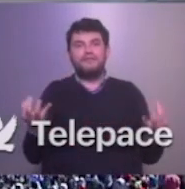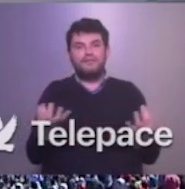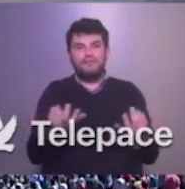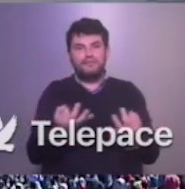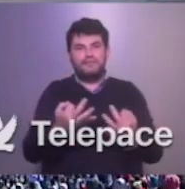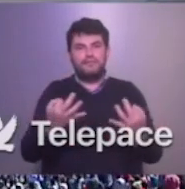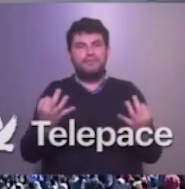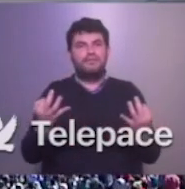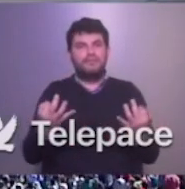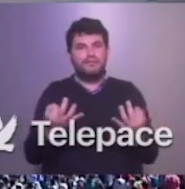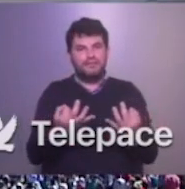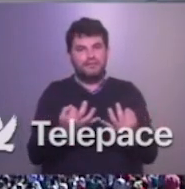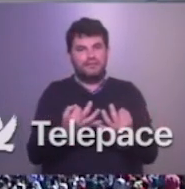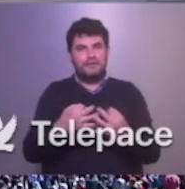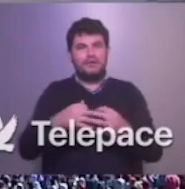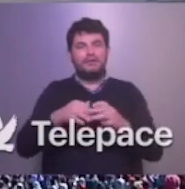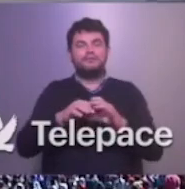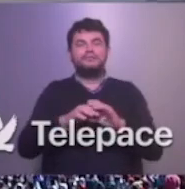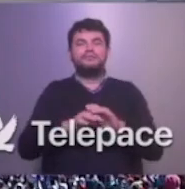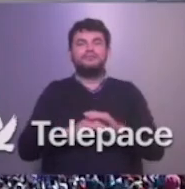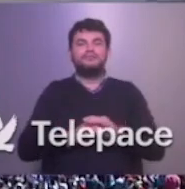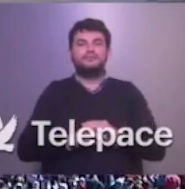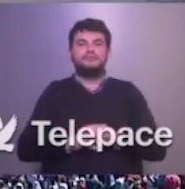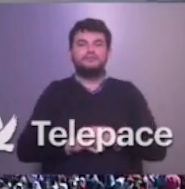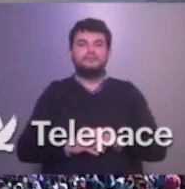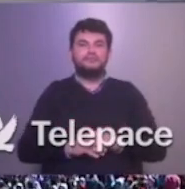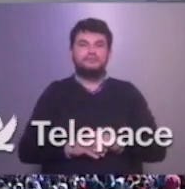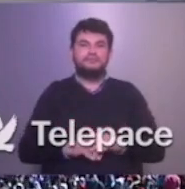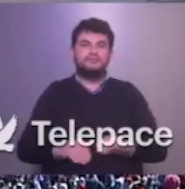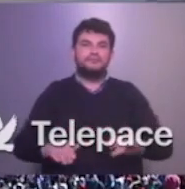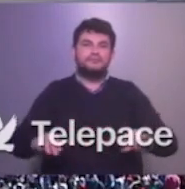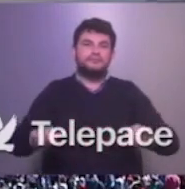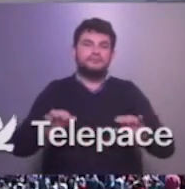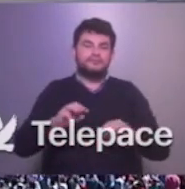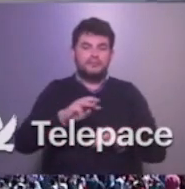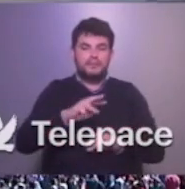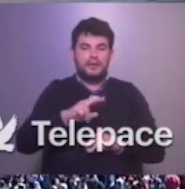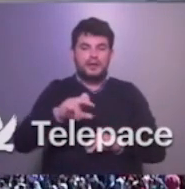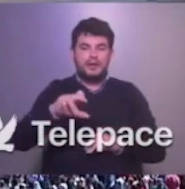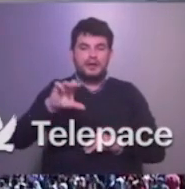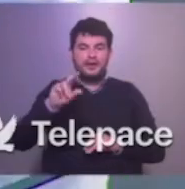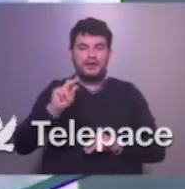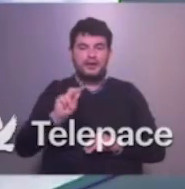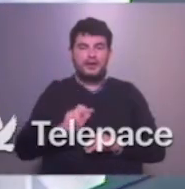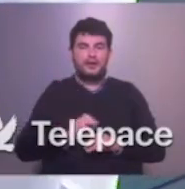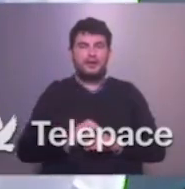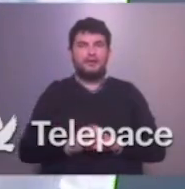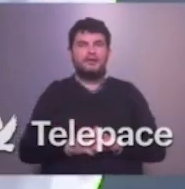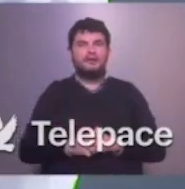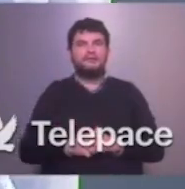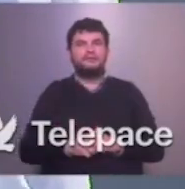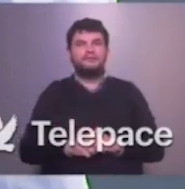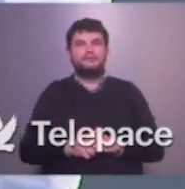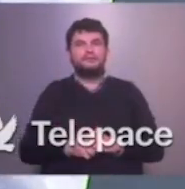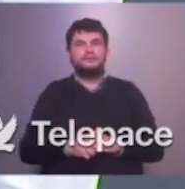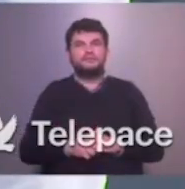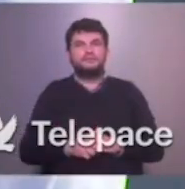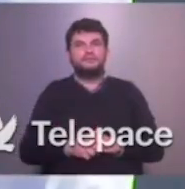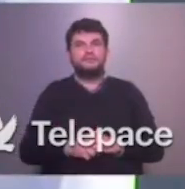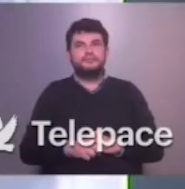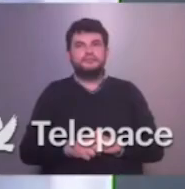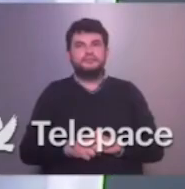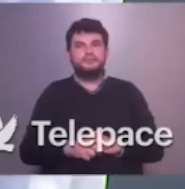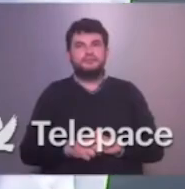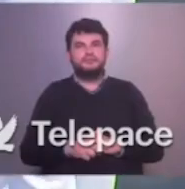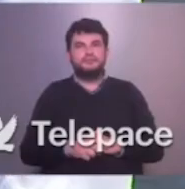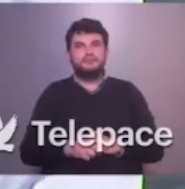più riprese coloro che attendono il passaggio del Signore Gesù.